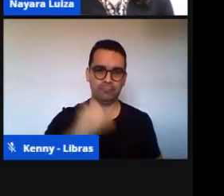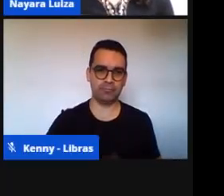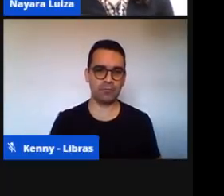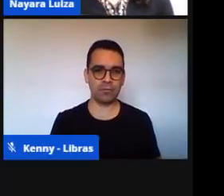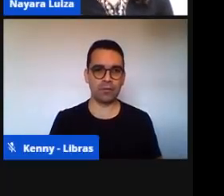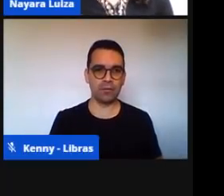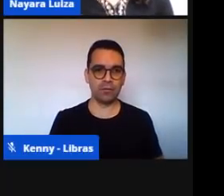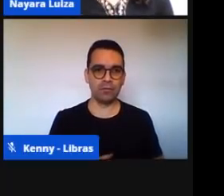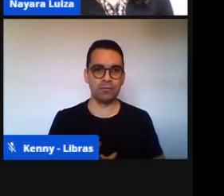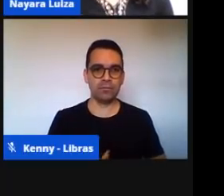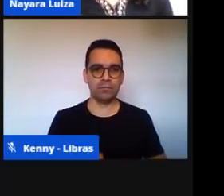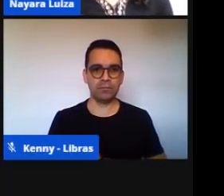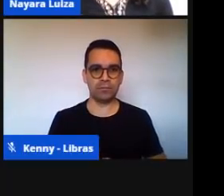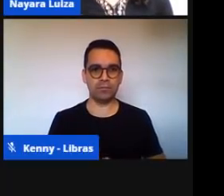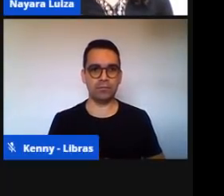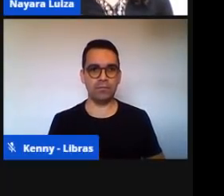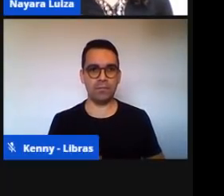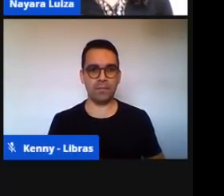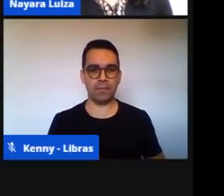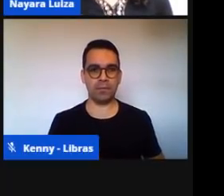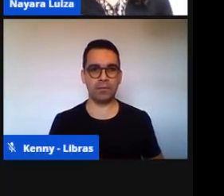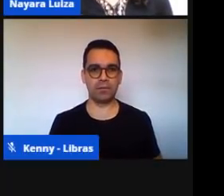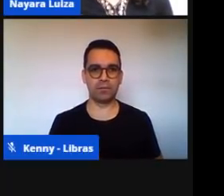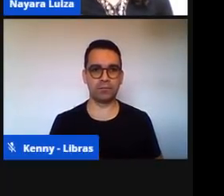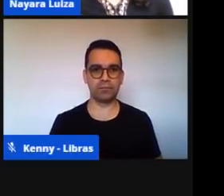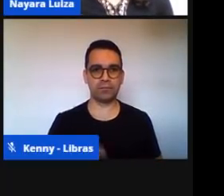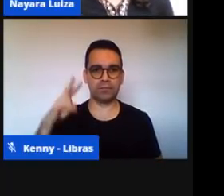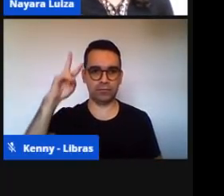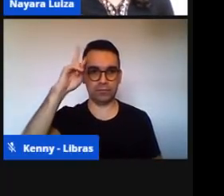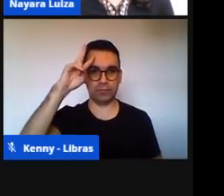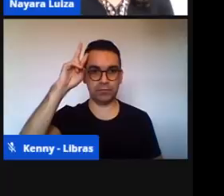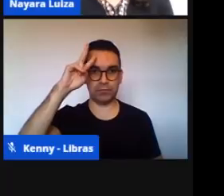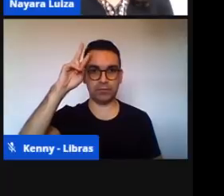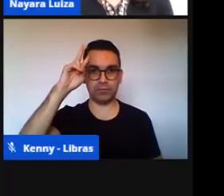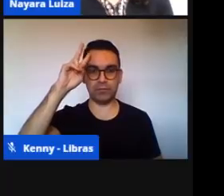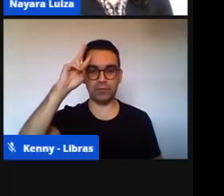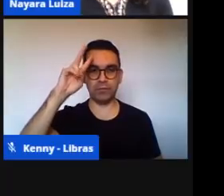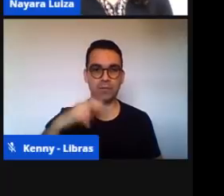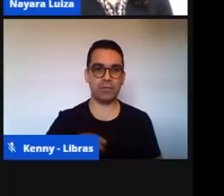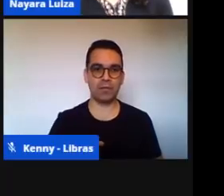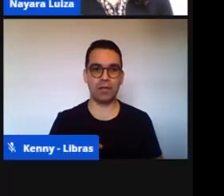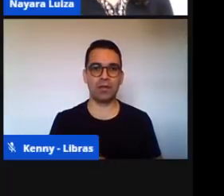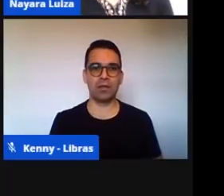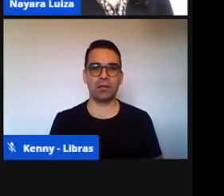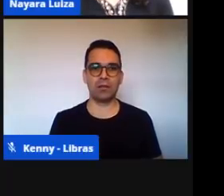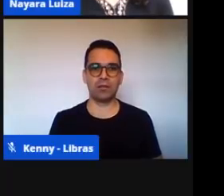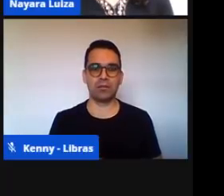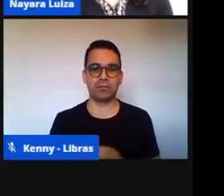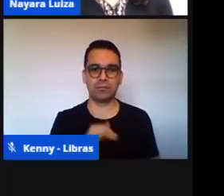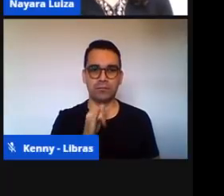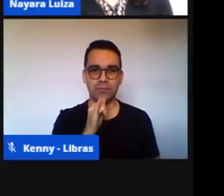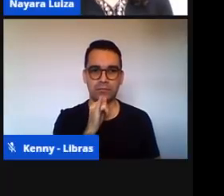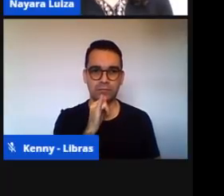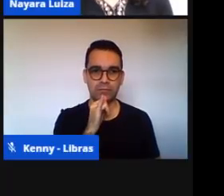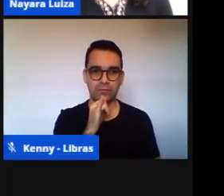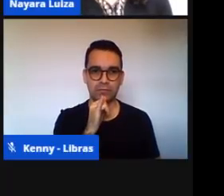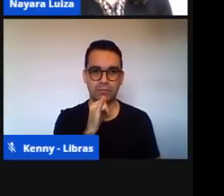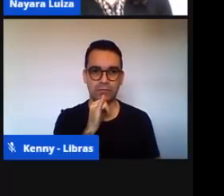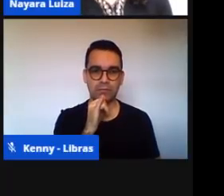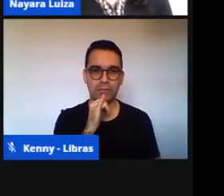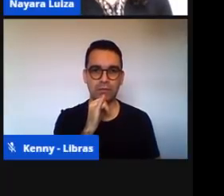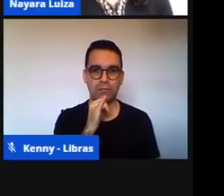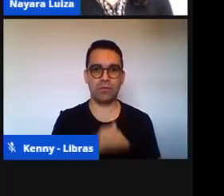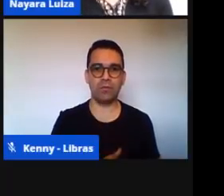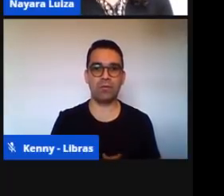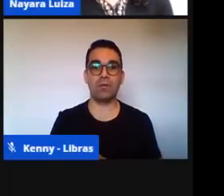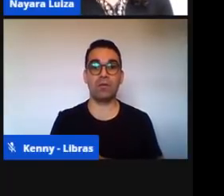não tocar a máscara, não trocar a máscara, né, manter a higienização correta, a troca